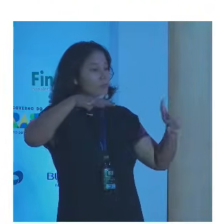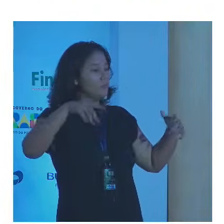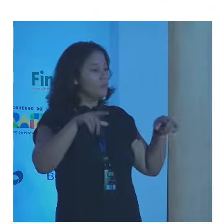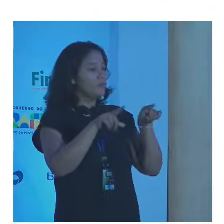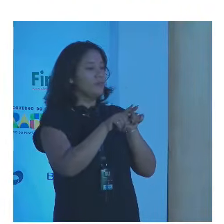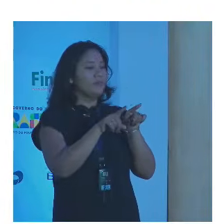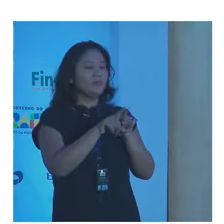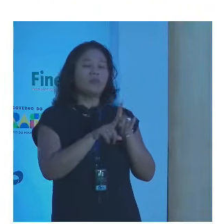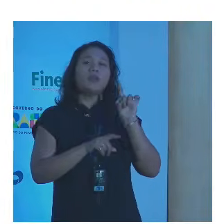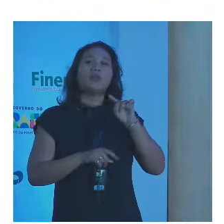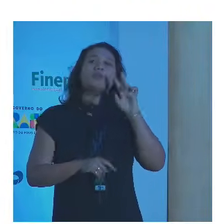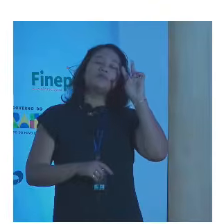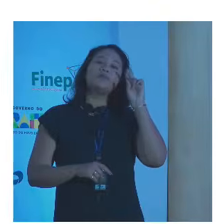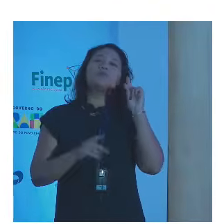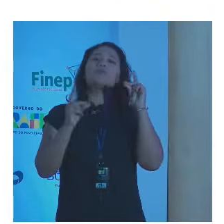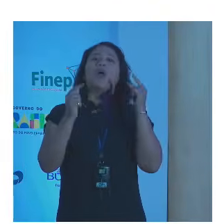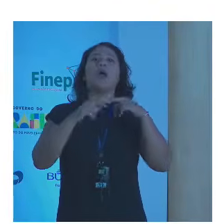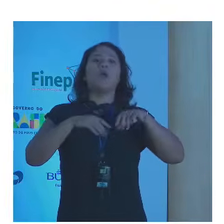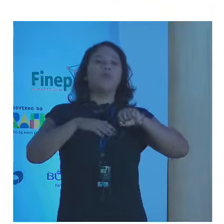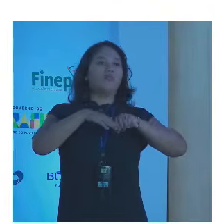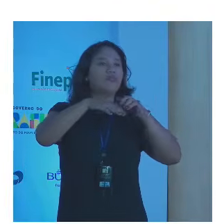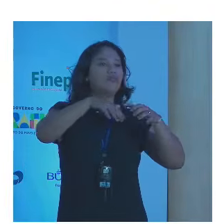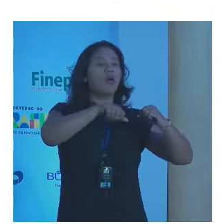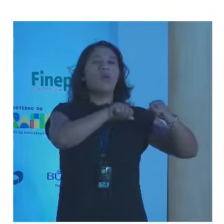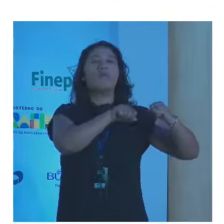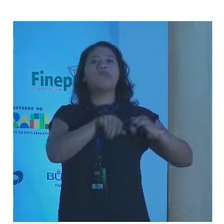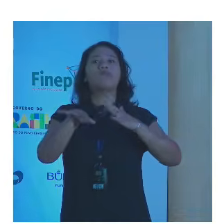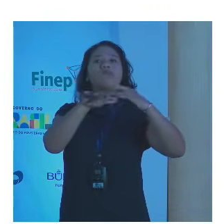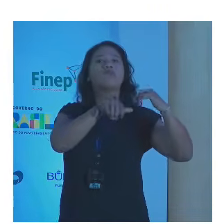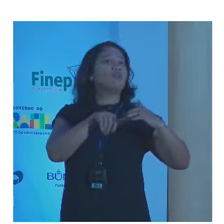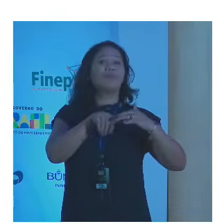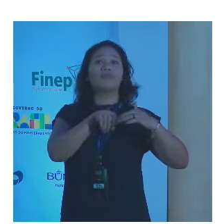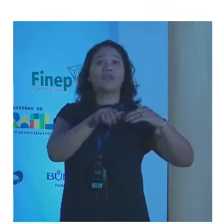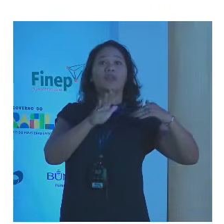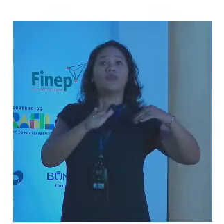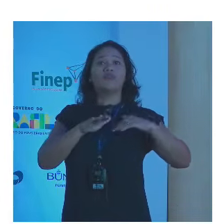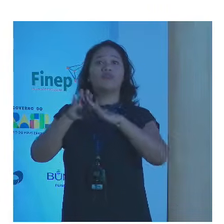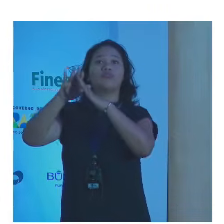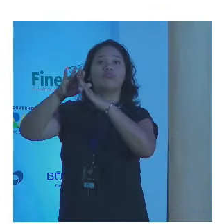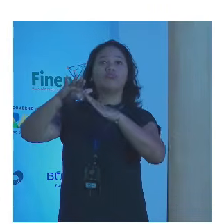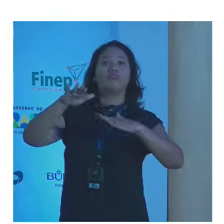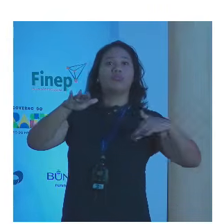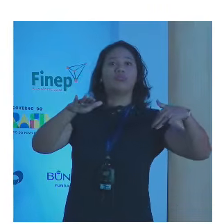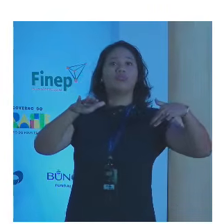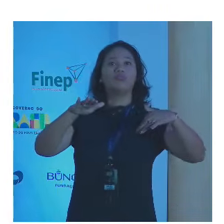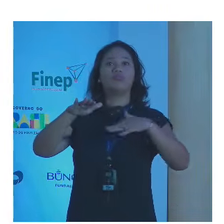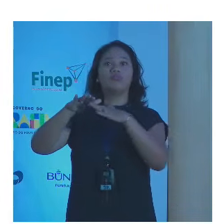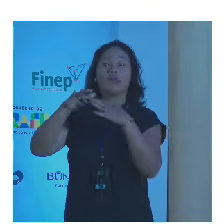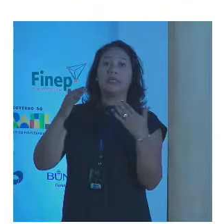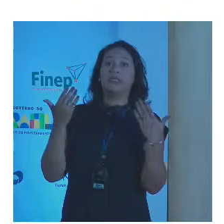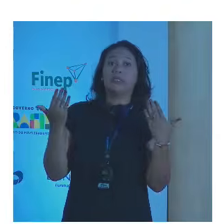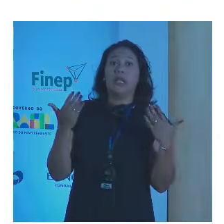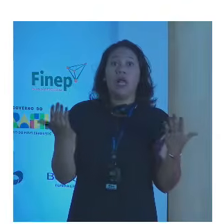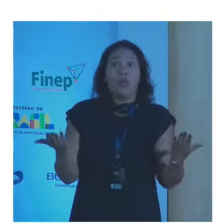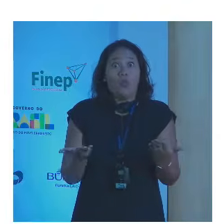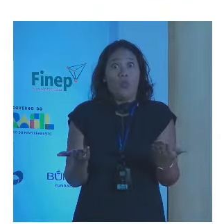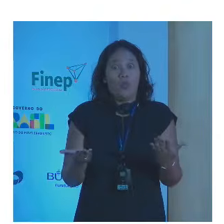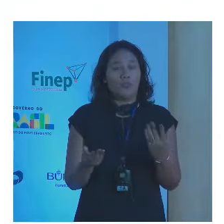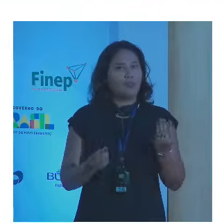e, eventualmente, diminuição da vazão do rio Amazonas. Então, a gente tem esse balanço